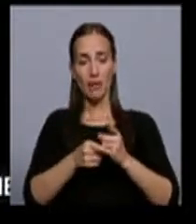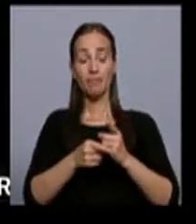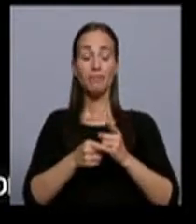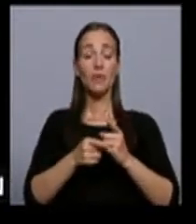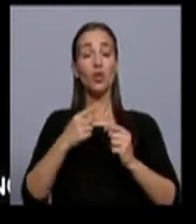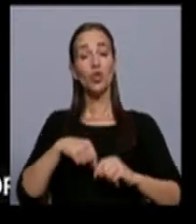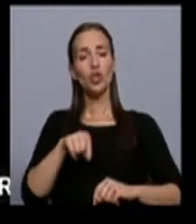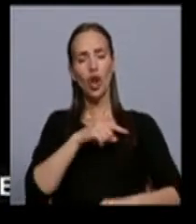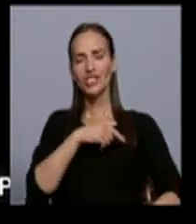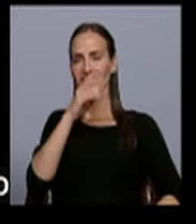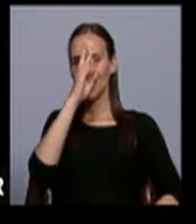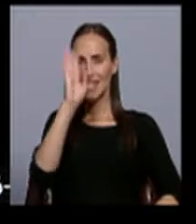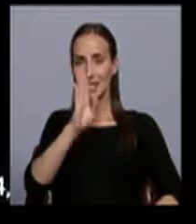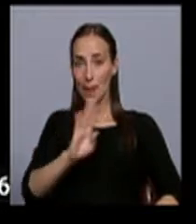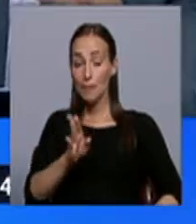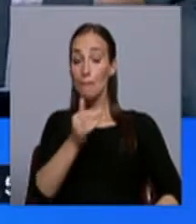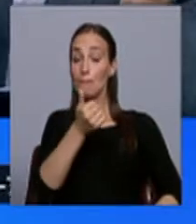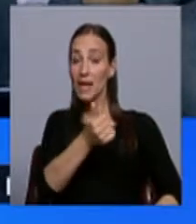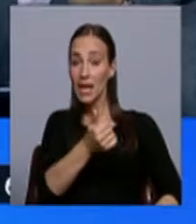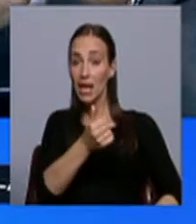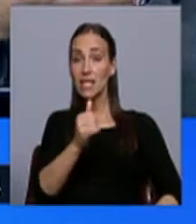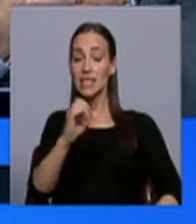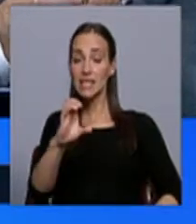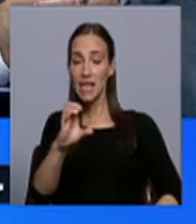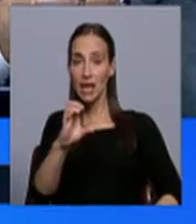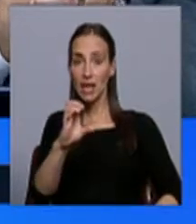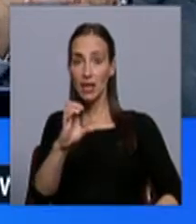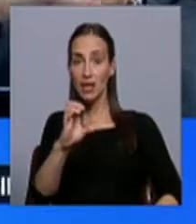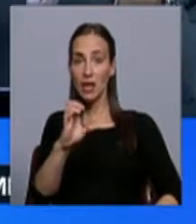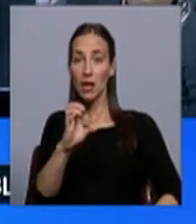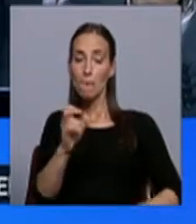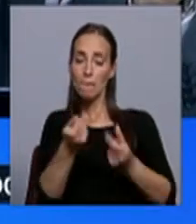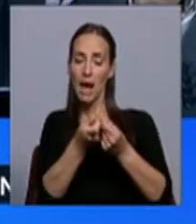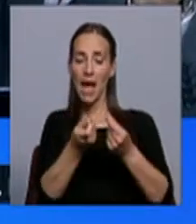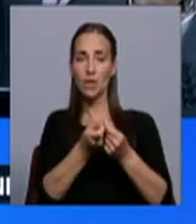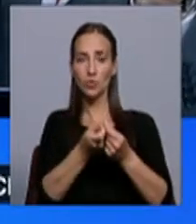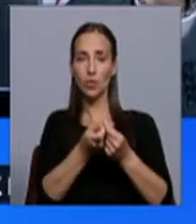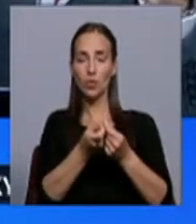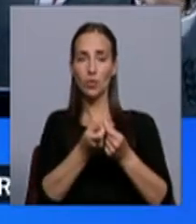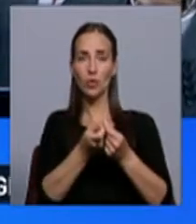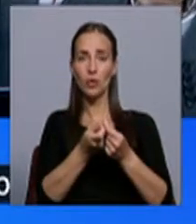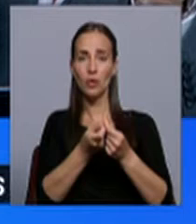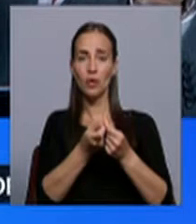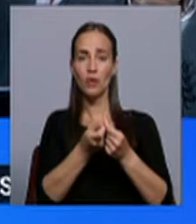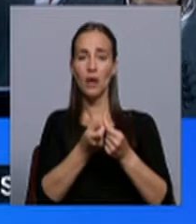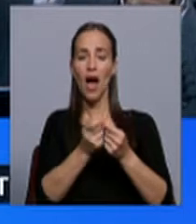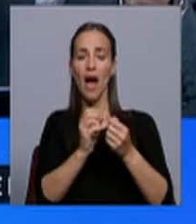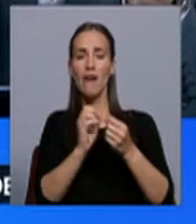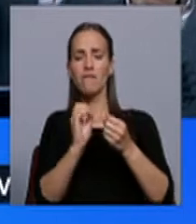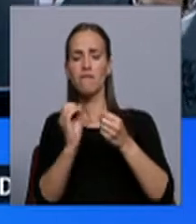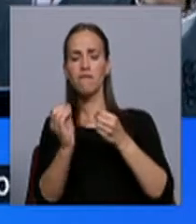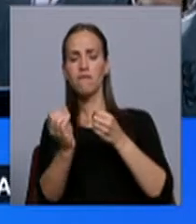que se vai afastando a sua órbita da estrela hospedeira. E então o que é que eles descobriram? Descobriram que, bom, nós já sabíamos que o